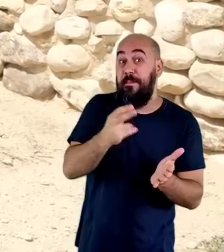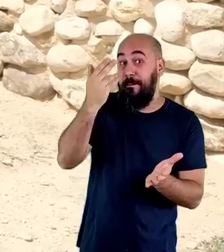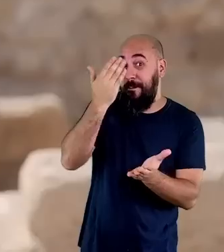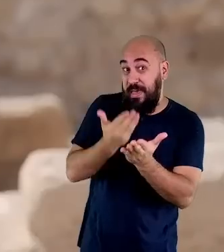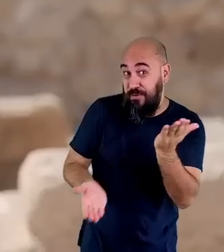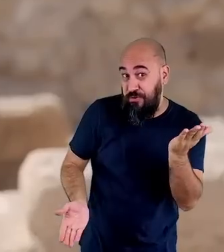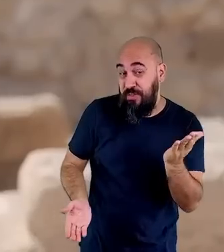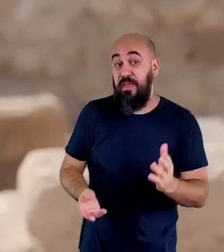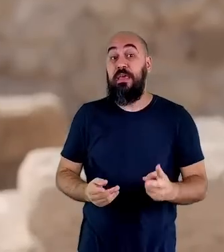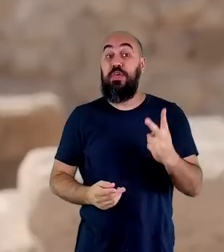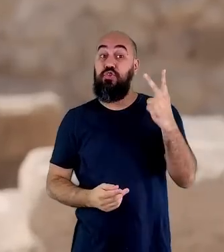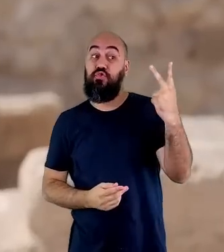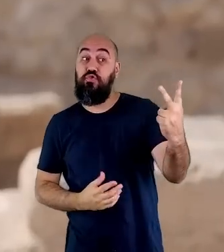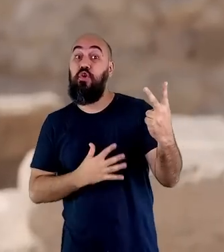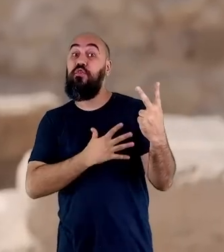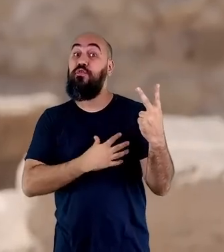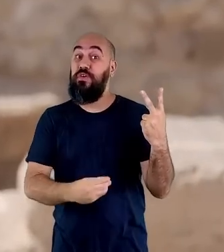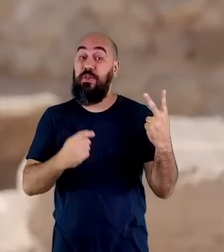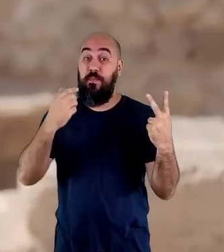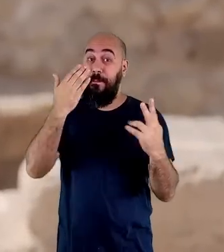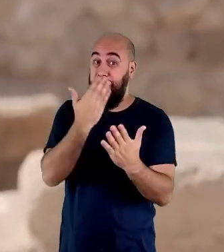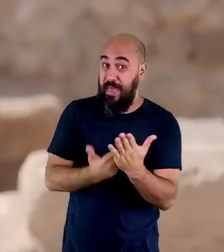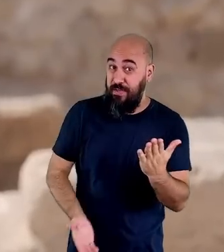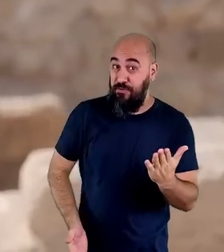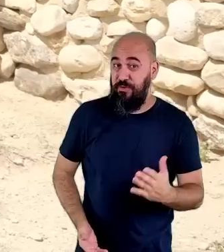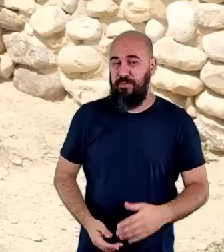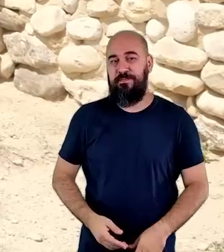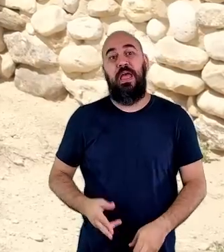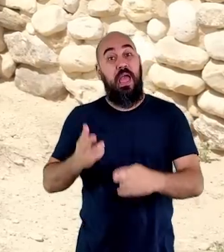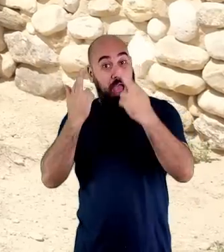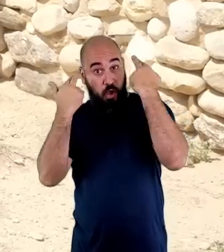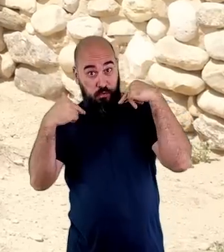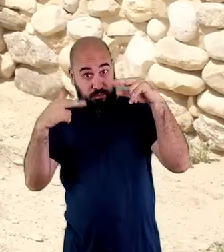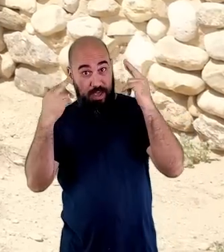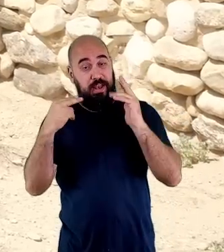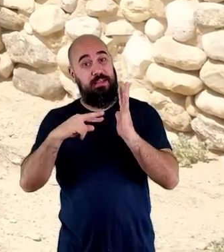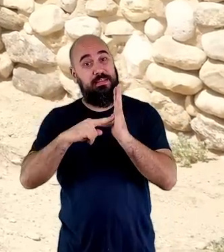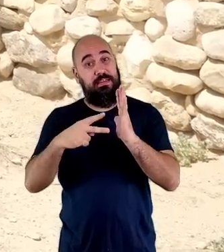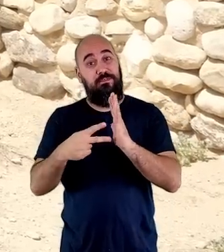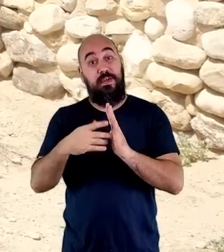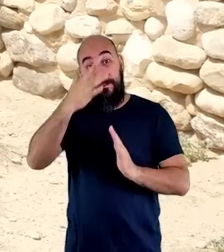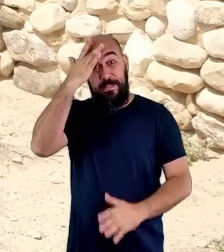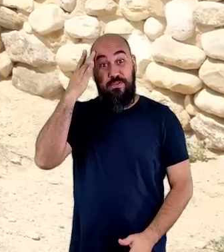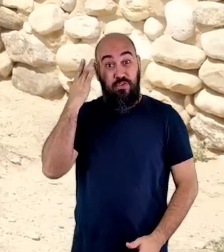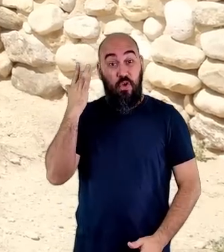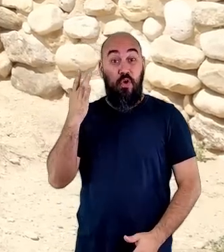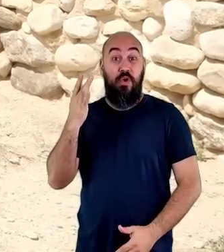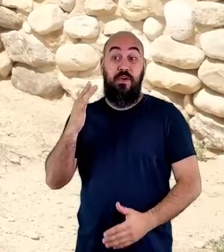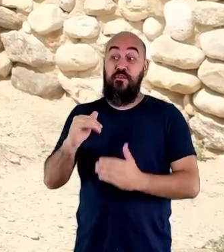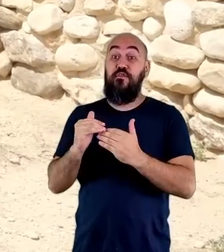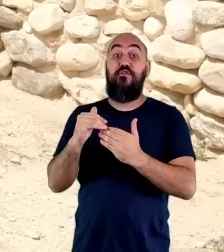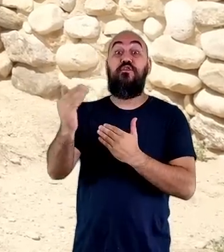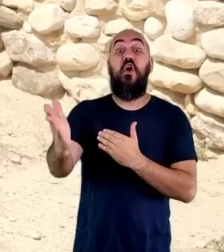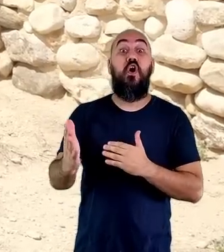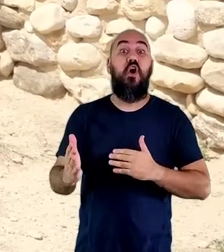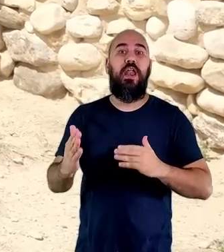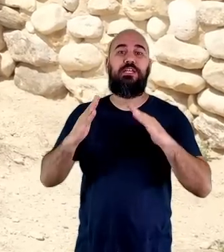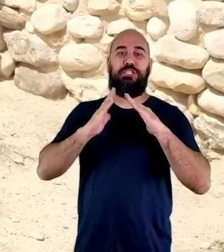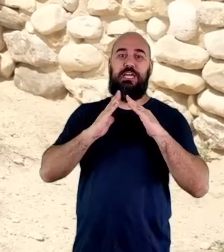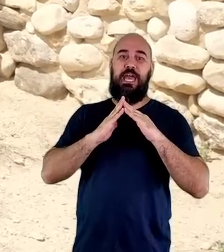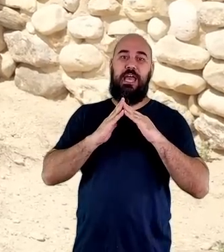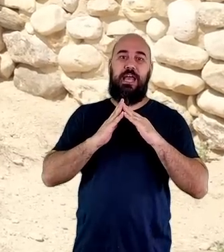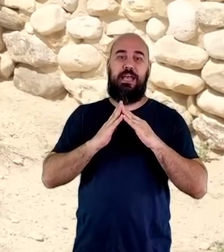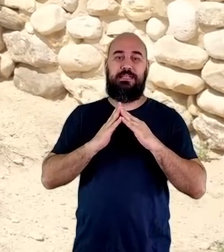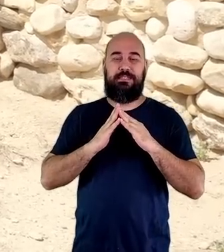perdidos. A ovelha representa alguém que está perdido fora de casa e sabe que está perdido. Já a moeda representa quem